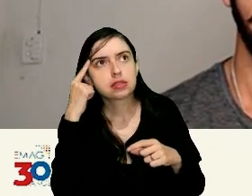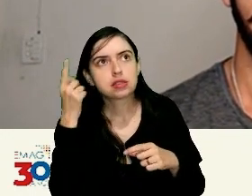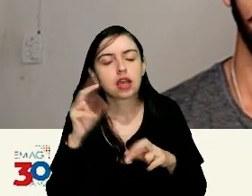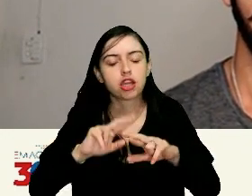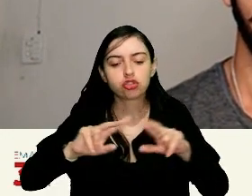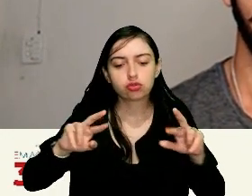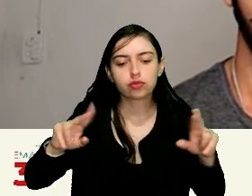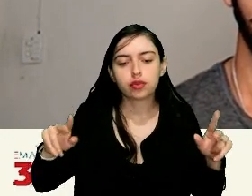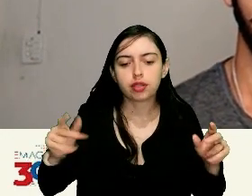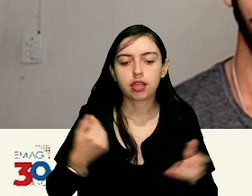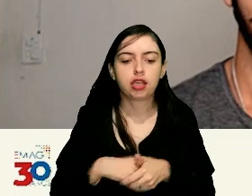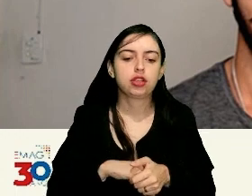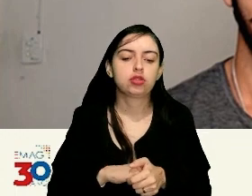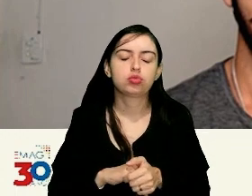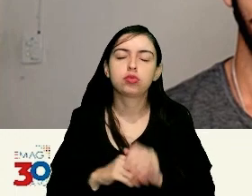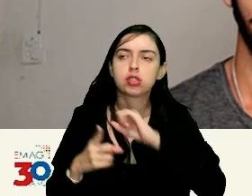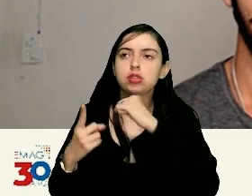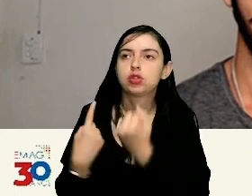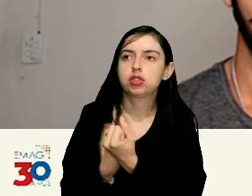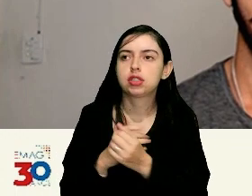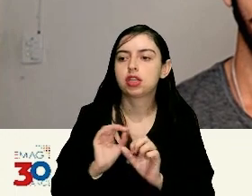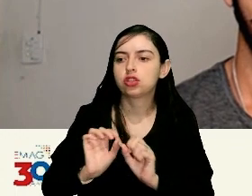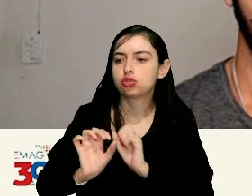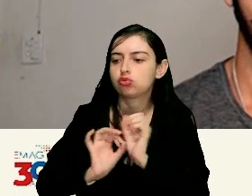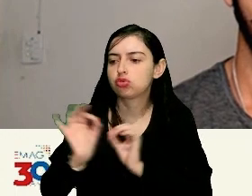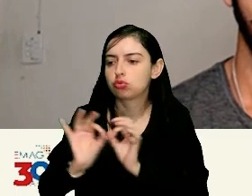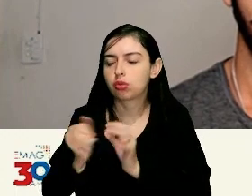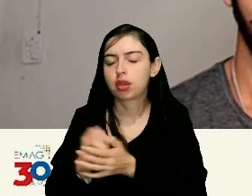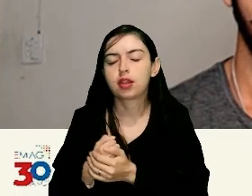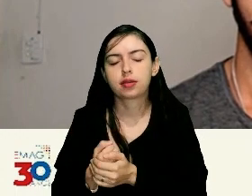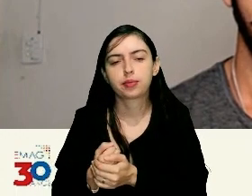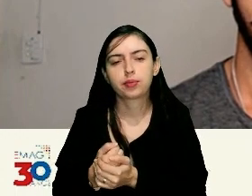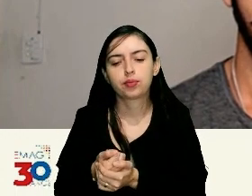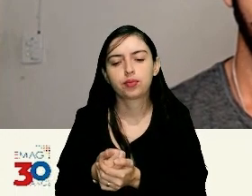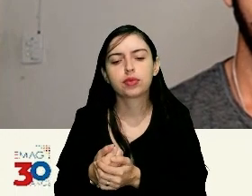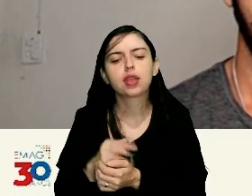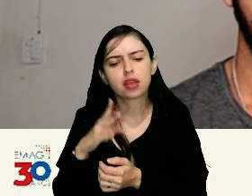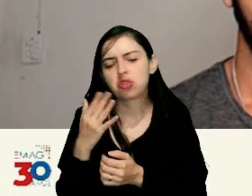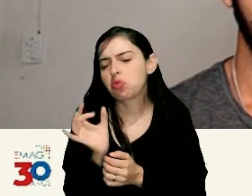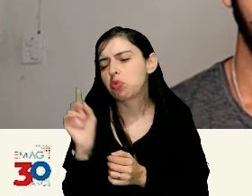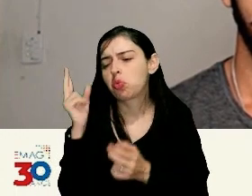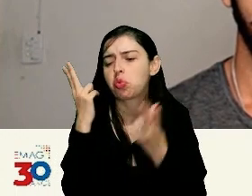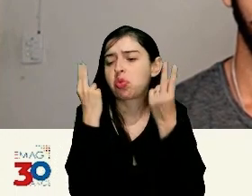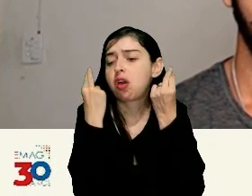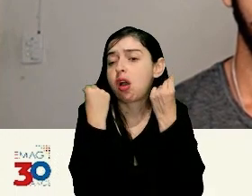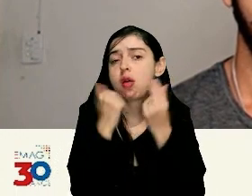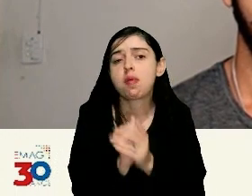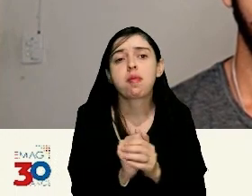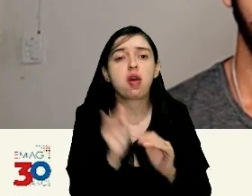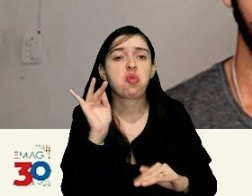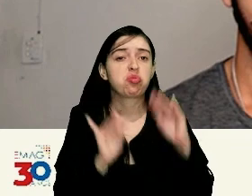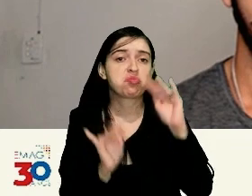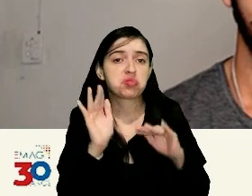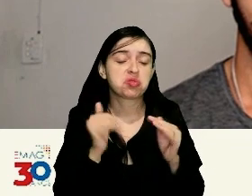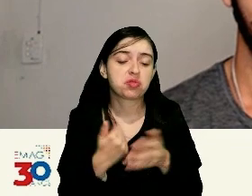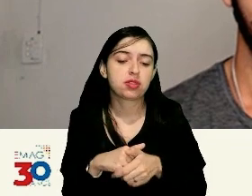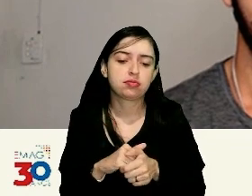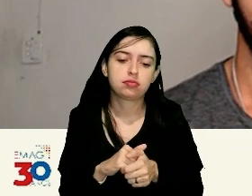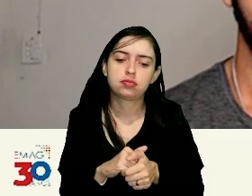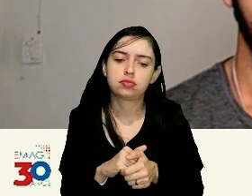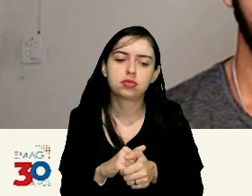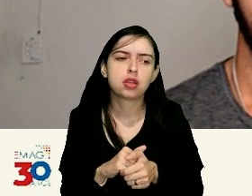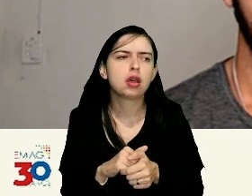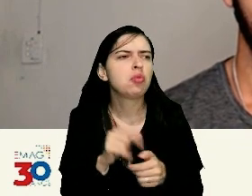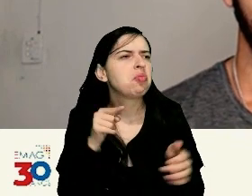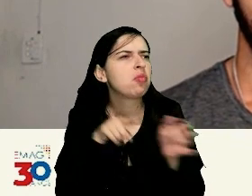de uma sociedade estruturada de forma patriarcal, a gente entende que é normal determinadas coisas e nem questiona, né? Então, é